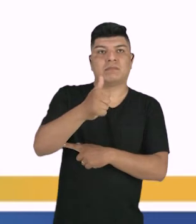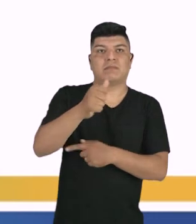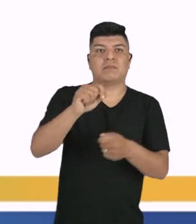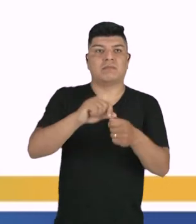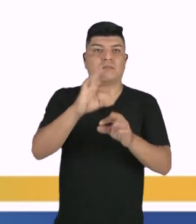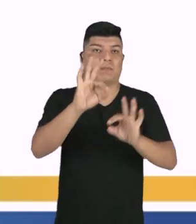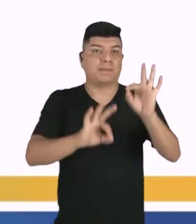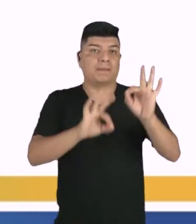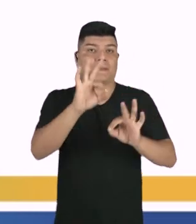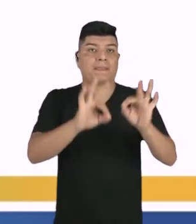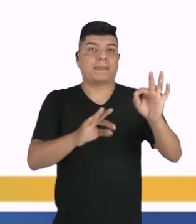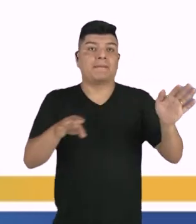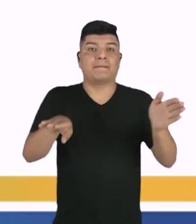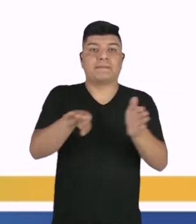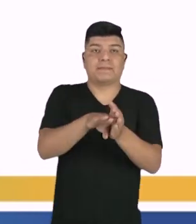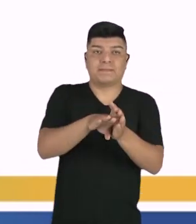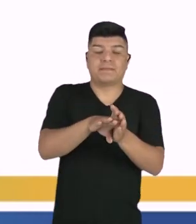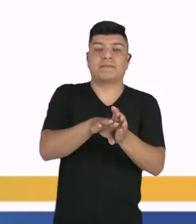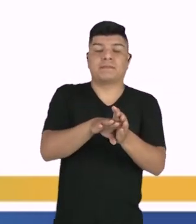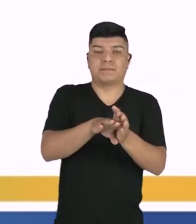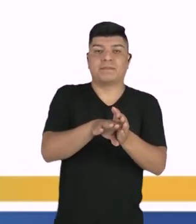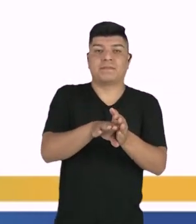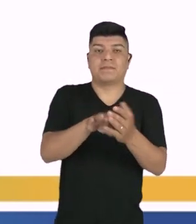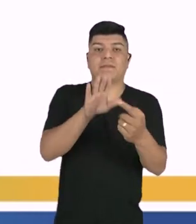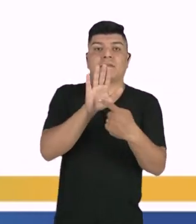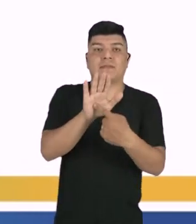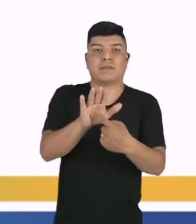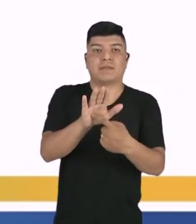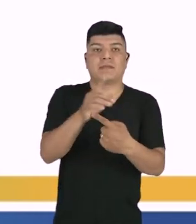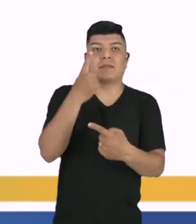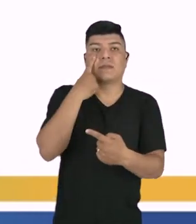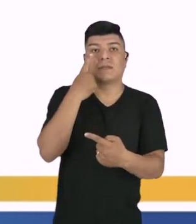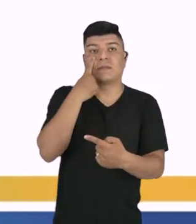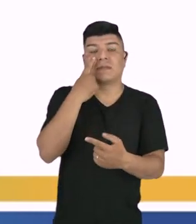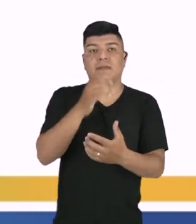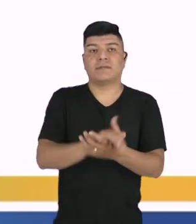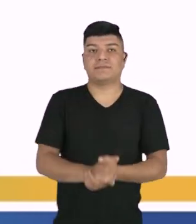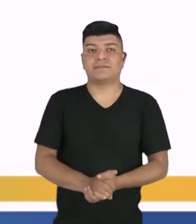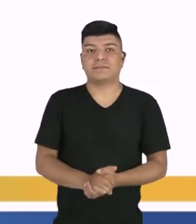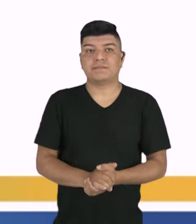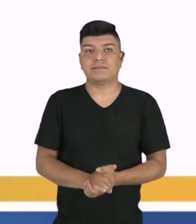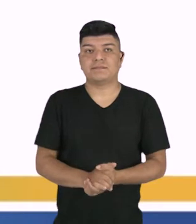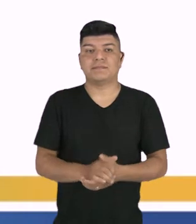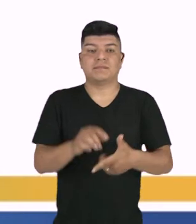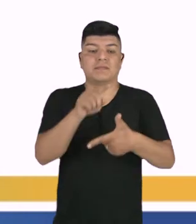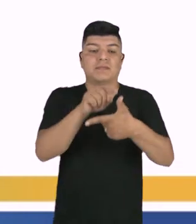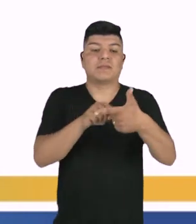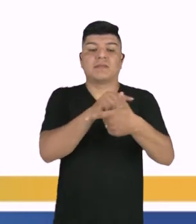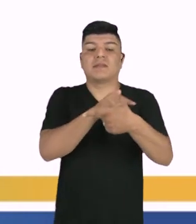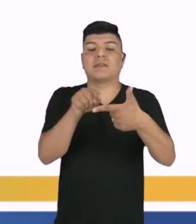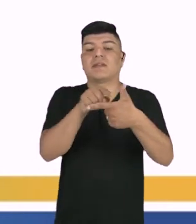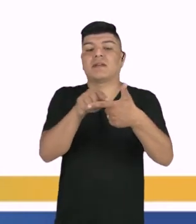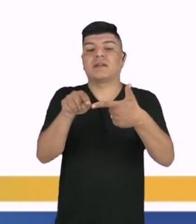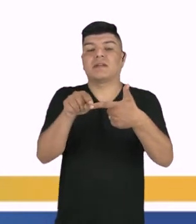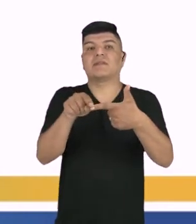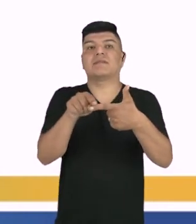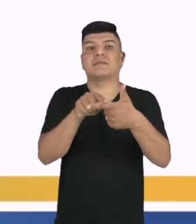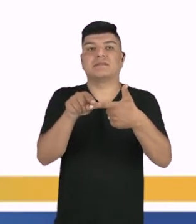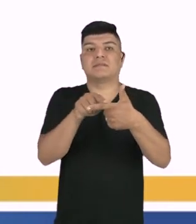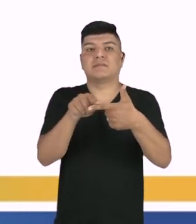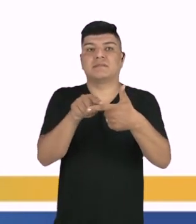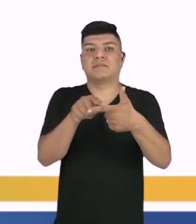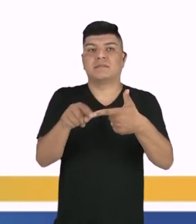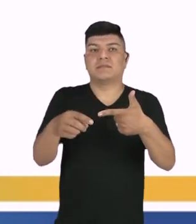as operações, né, chegamos na expressão, olhe para cosseno, ó, cosseno